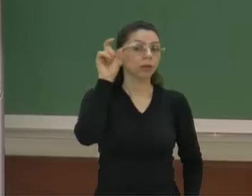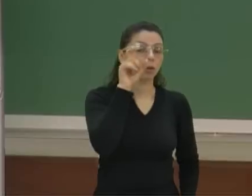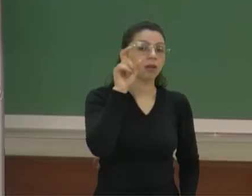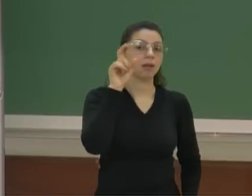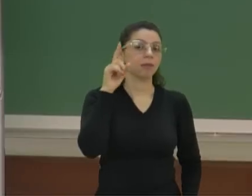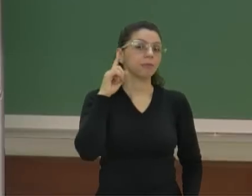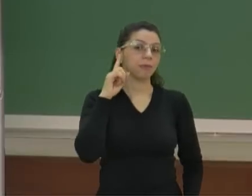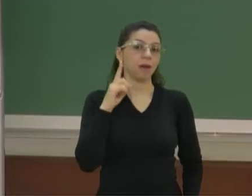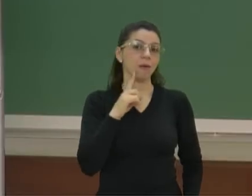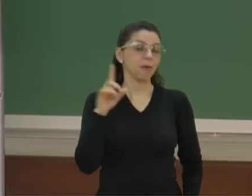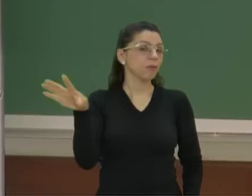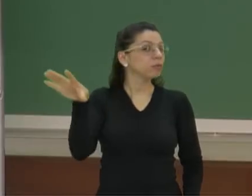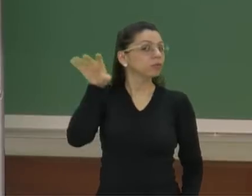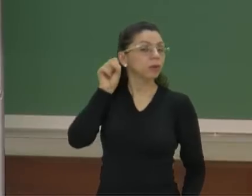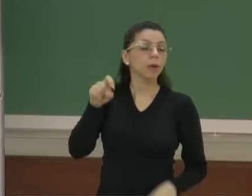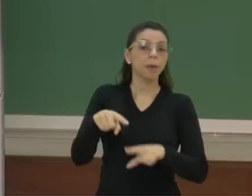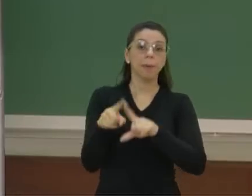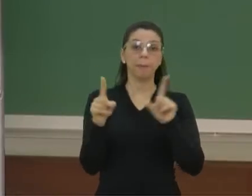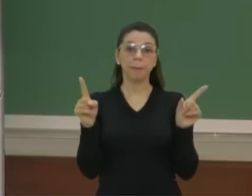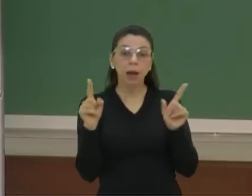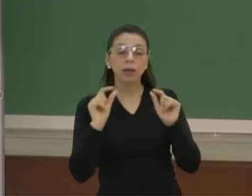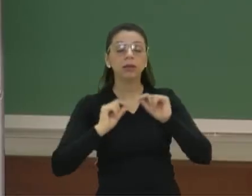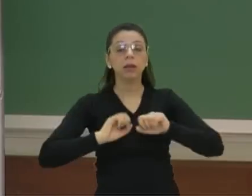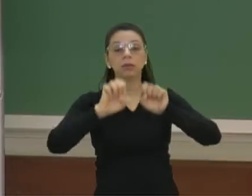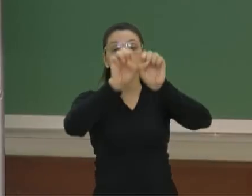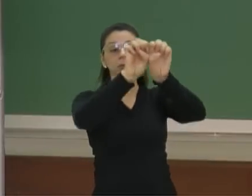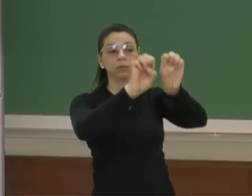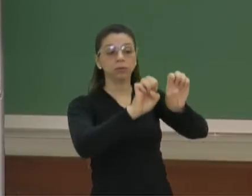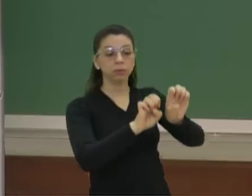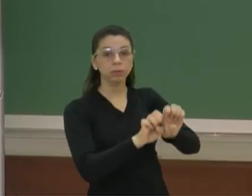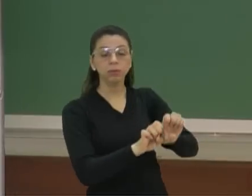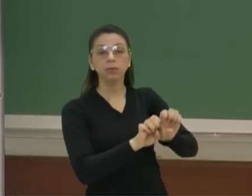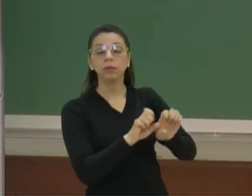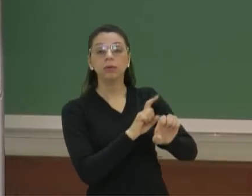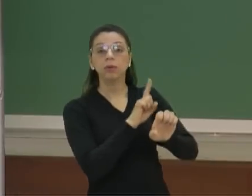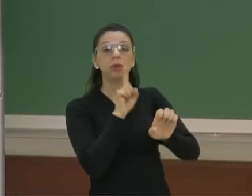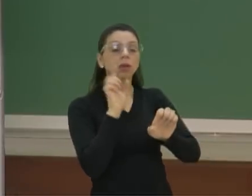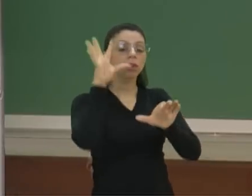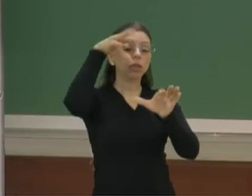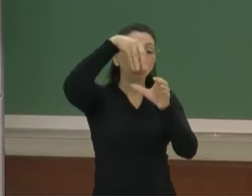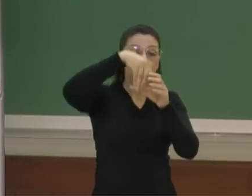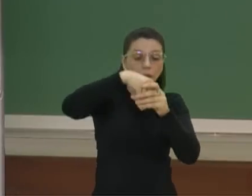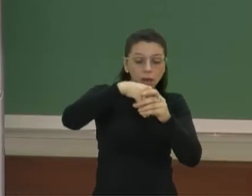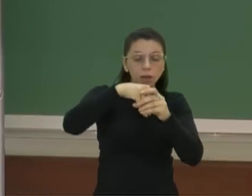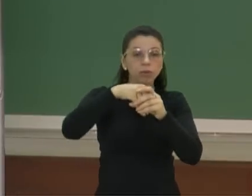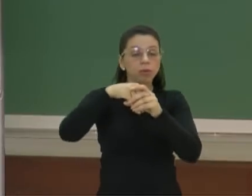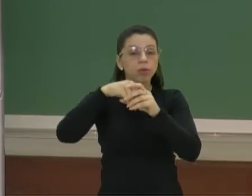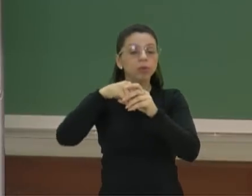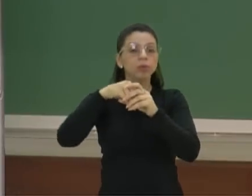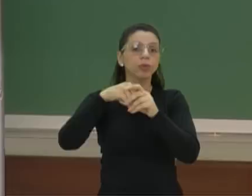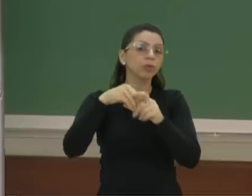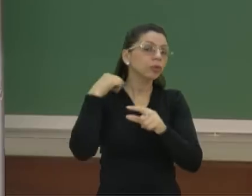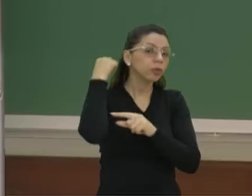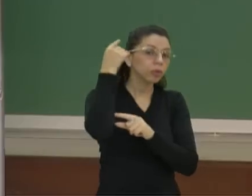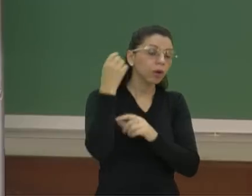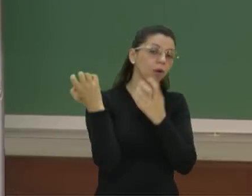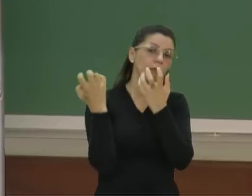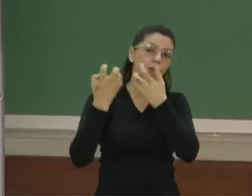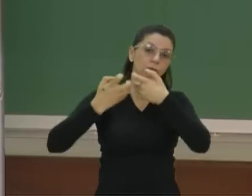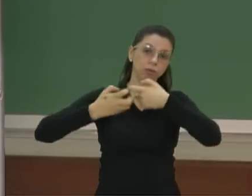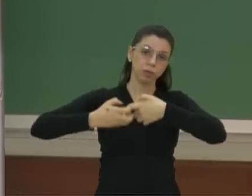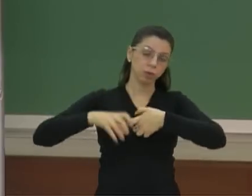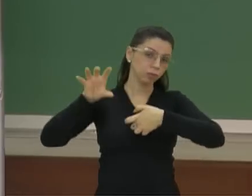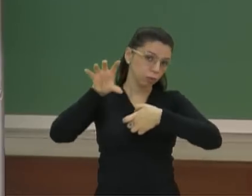audição. Só que nós temos uma estrutura lá na nossa orelha que, além da função de